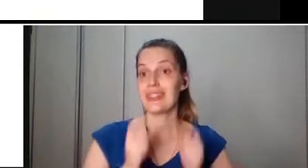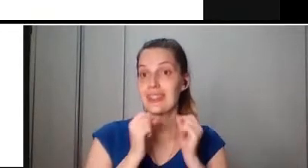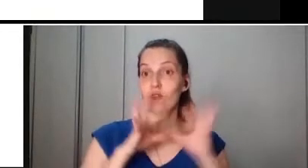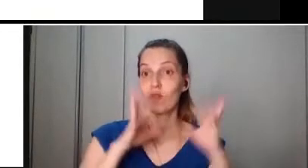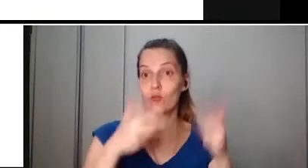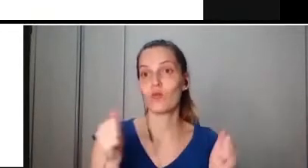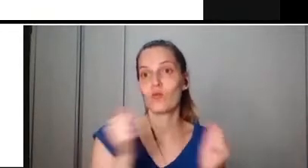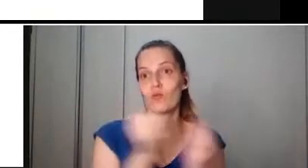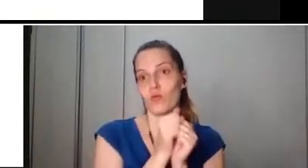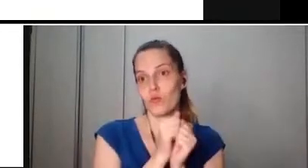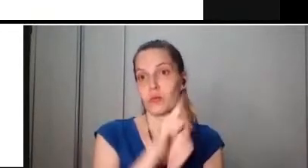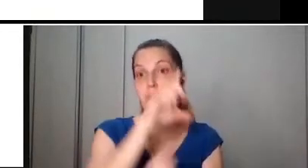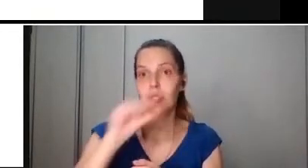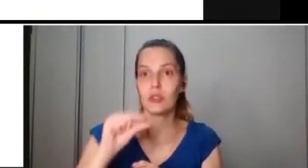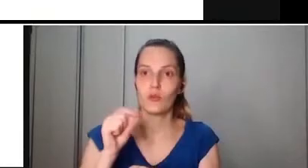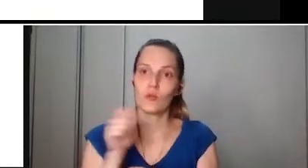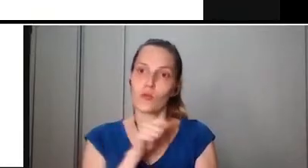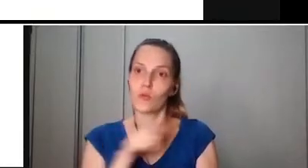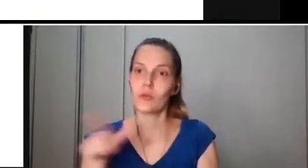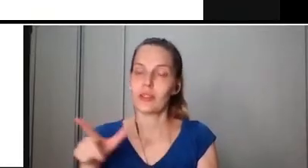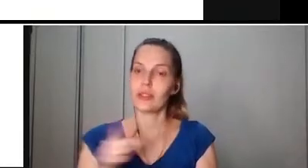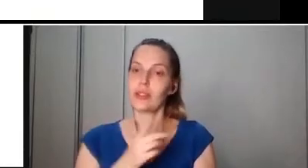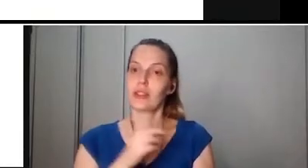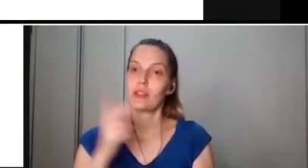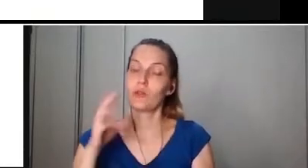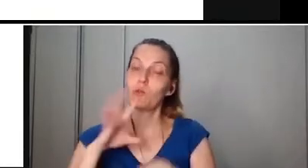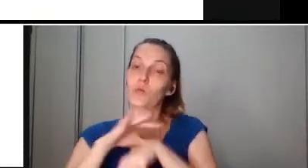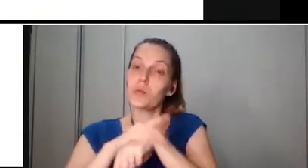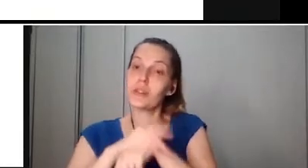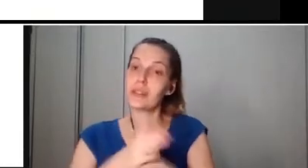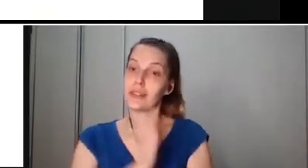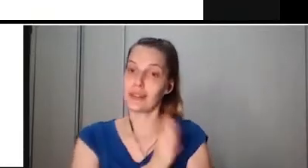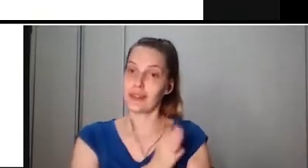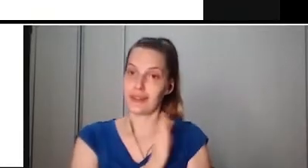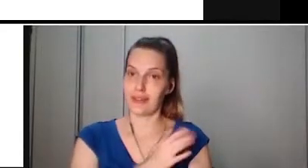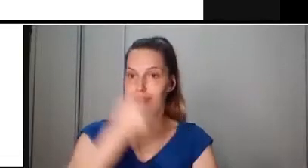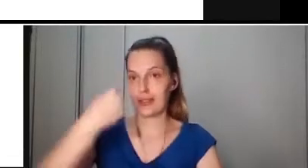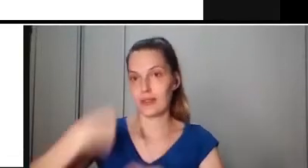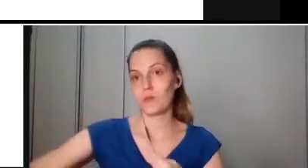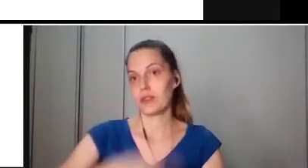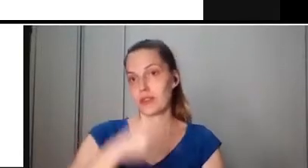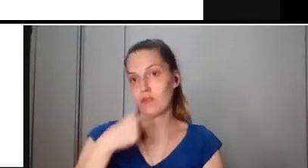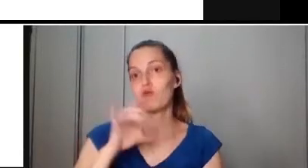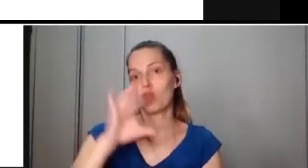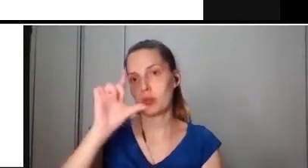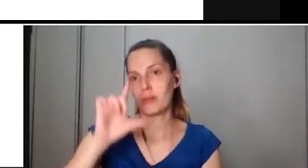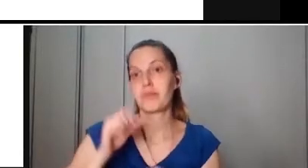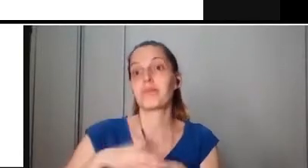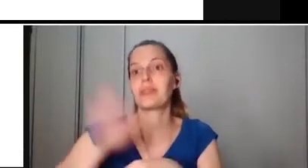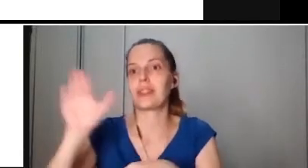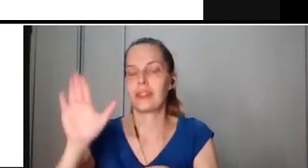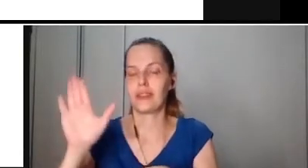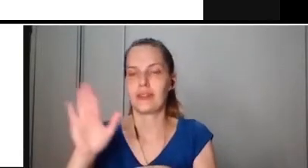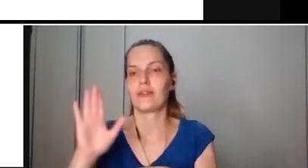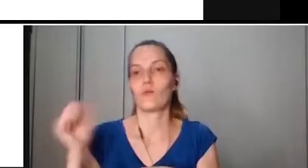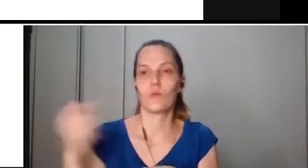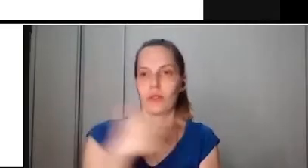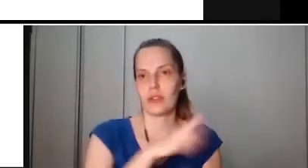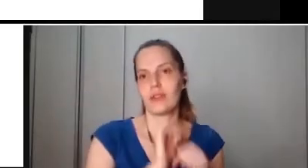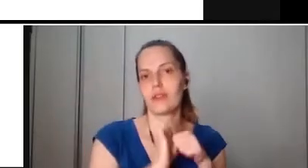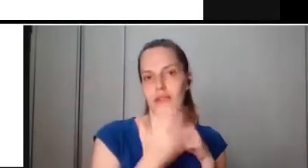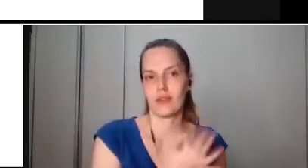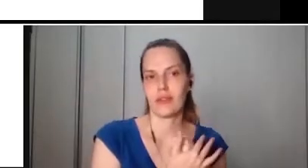Como será a nossa vida após as vacinas? Bom, as vacinas devem ser uma grande ajuda, mas